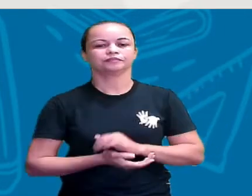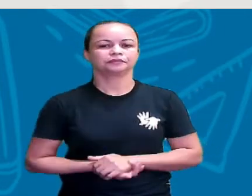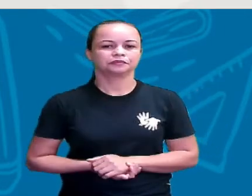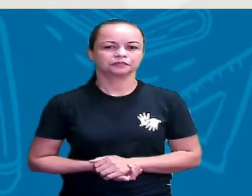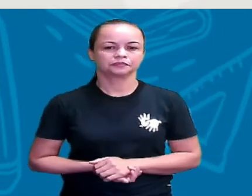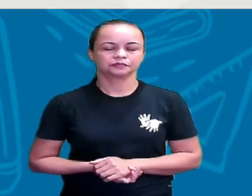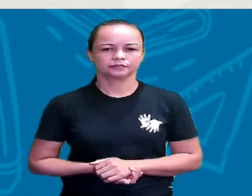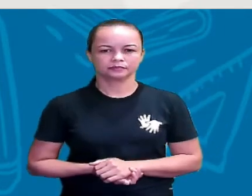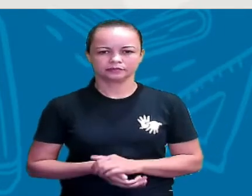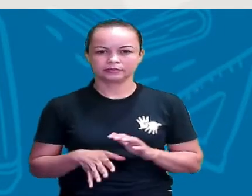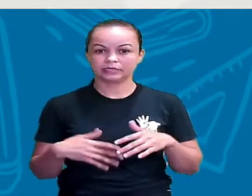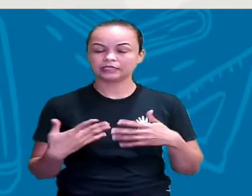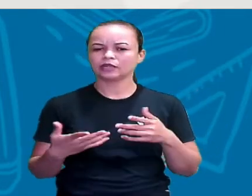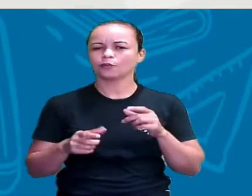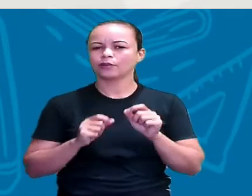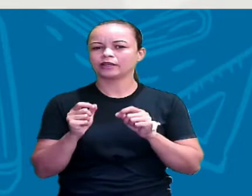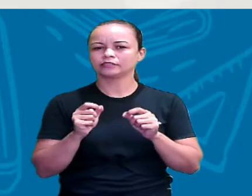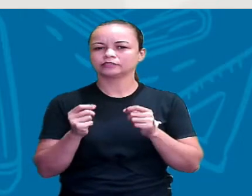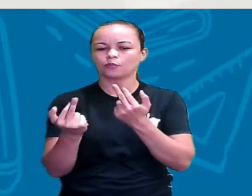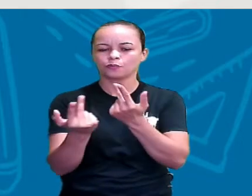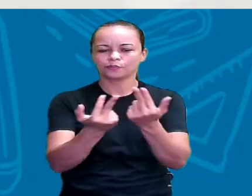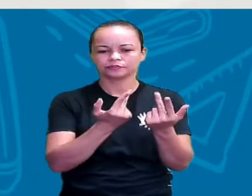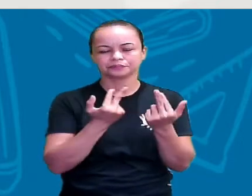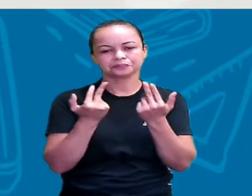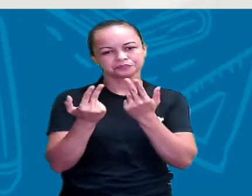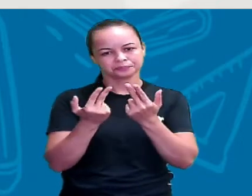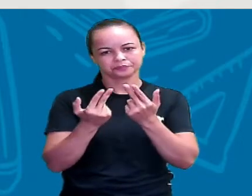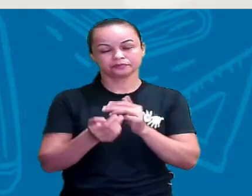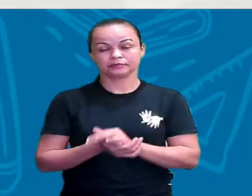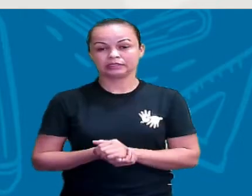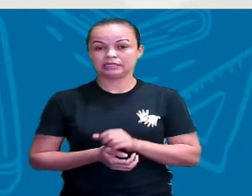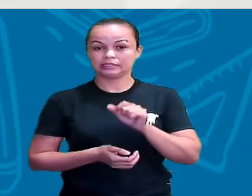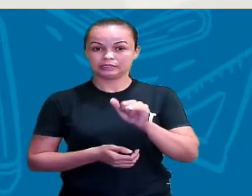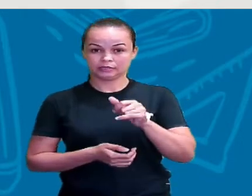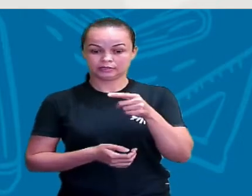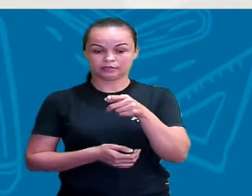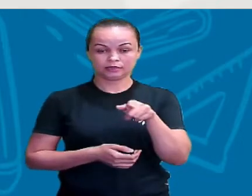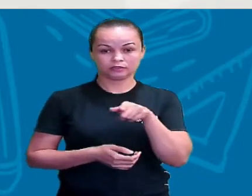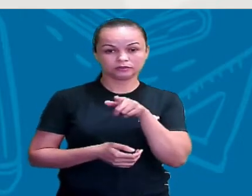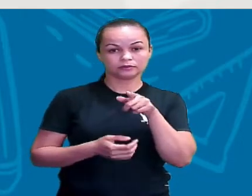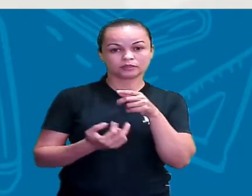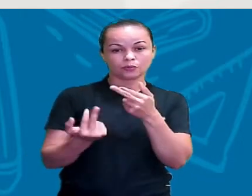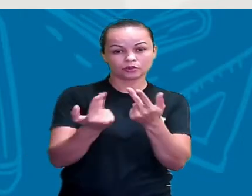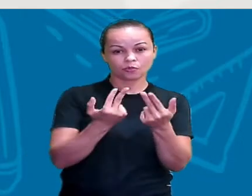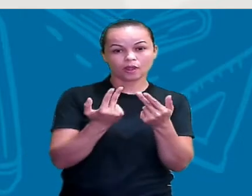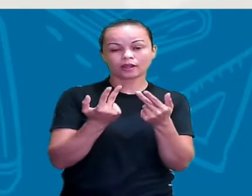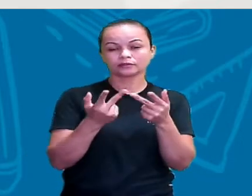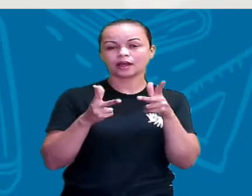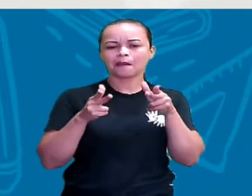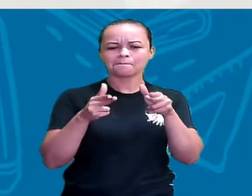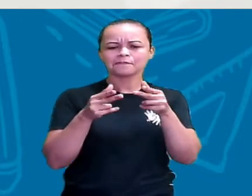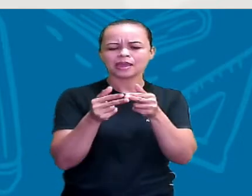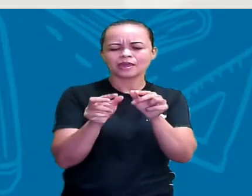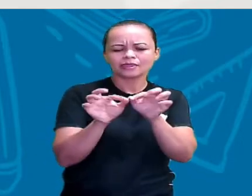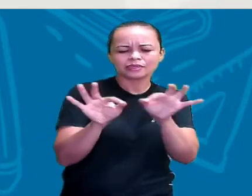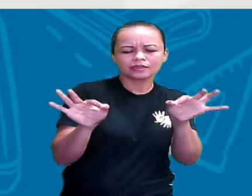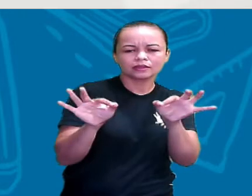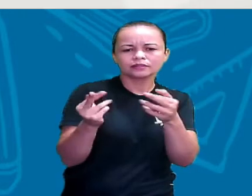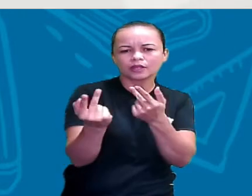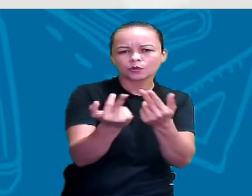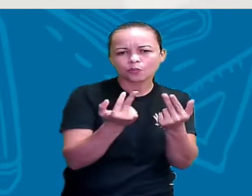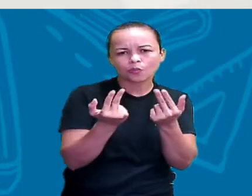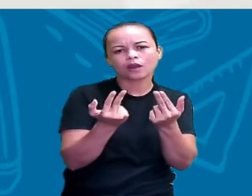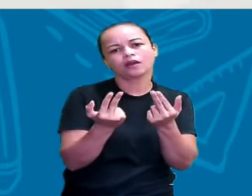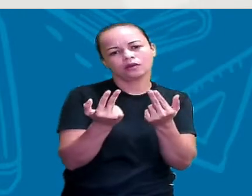ok? Ou seja, eles são o quê? Iguais. Se eles são iguais, eles têm a mesma medida. E se os dois têm a